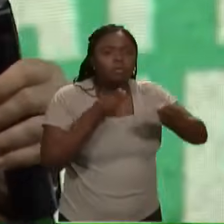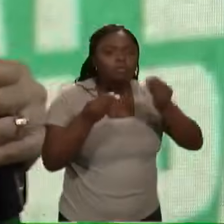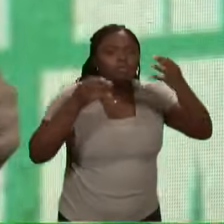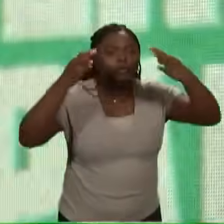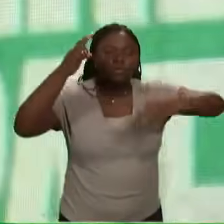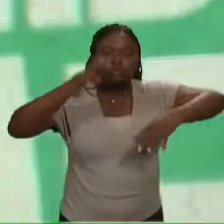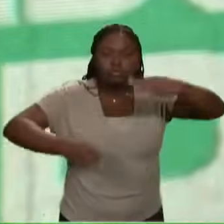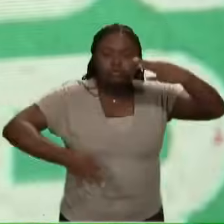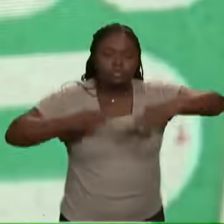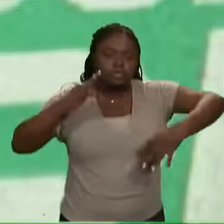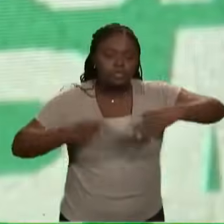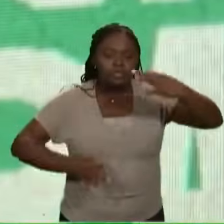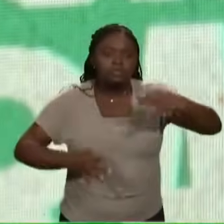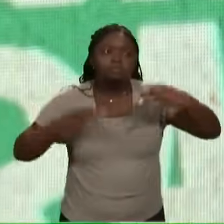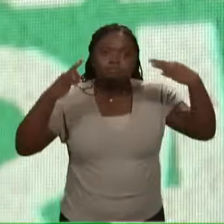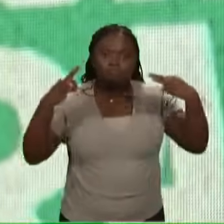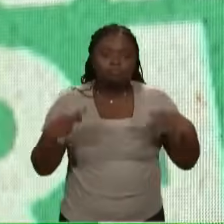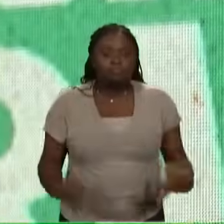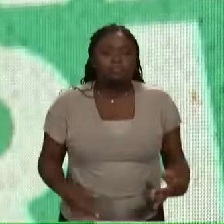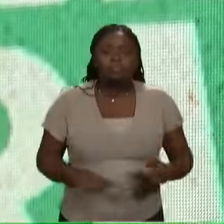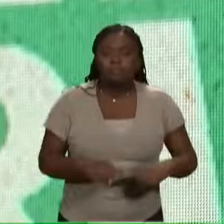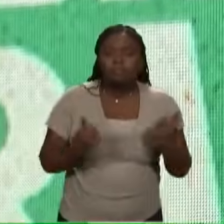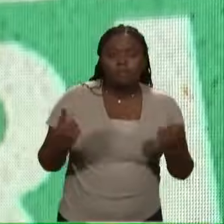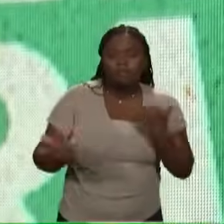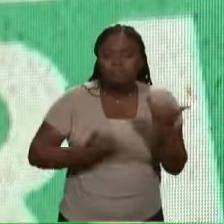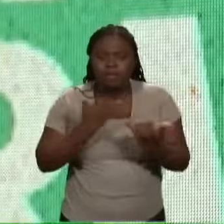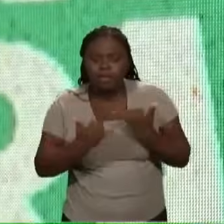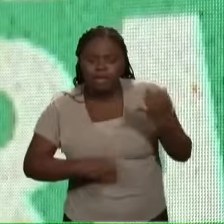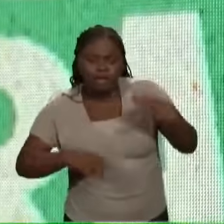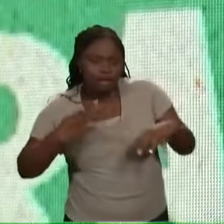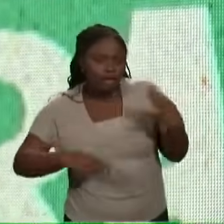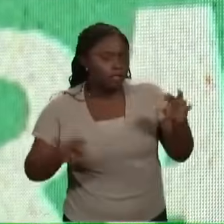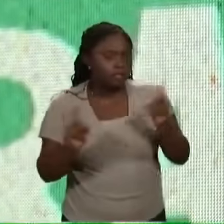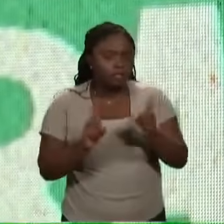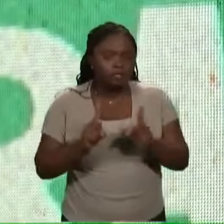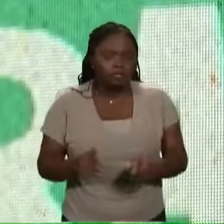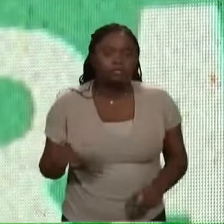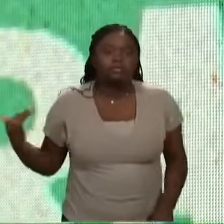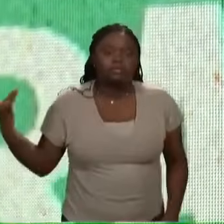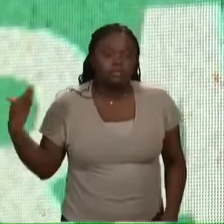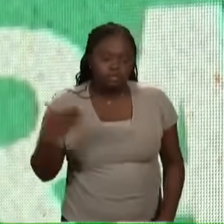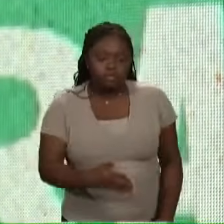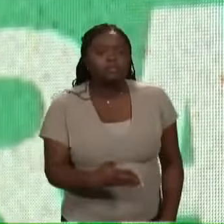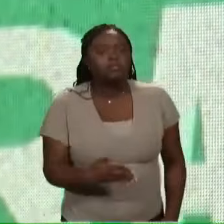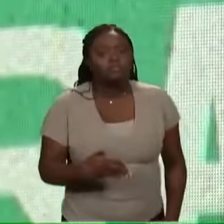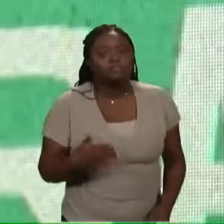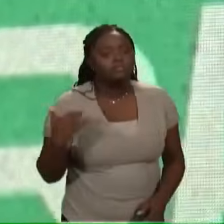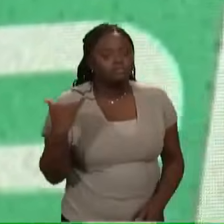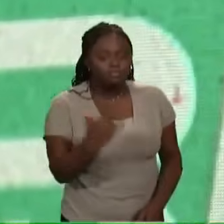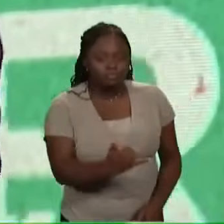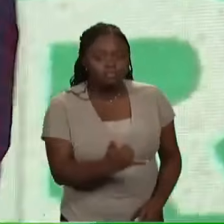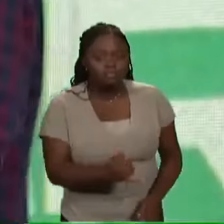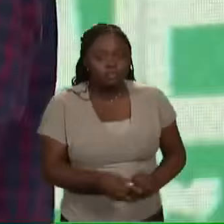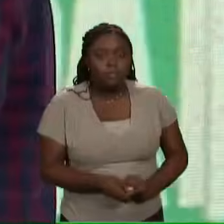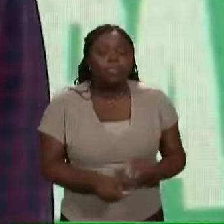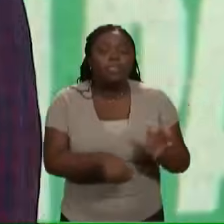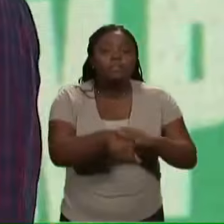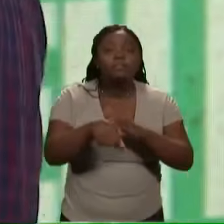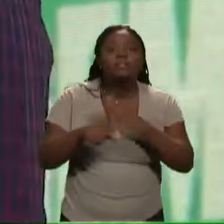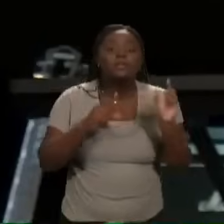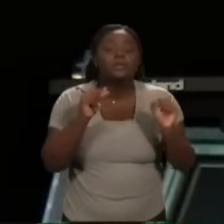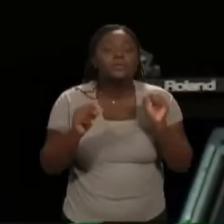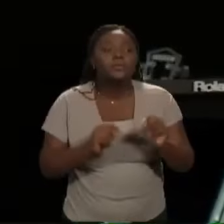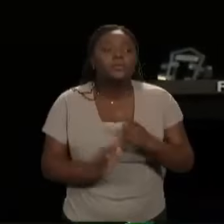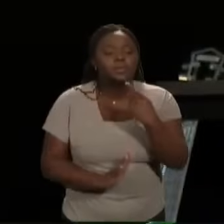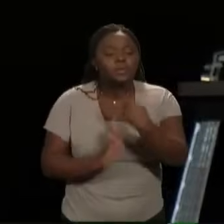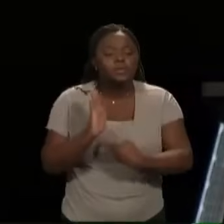justiça. Mas ele não vai brincar de juiz, não. Ele vai chegar chegando. Sabe o que ele vai fazer?